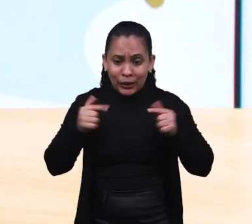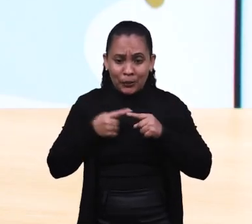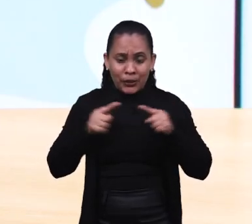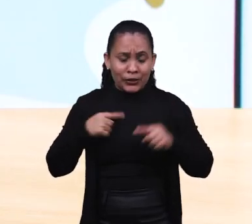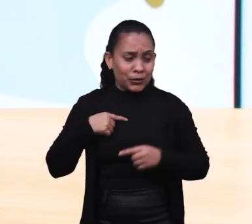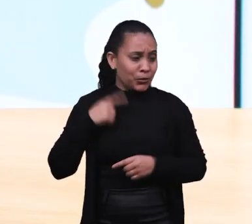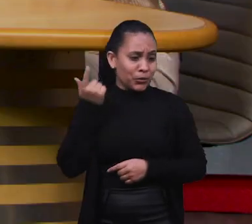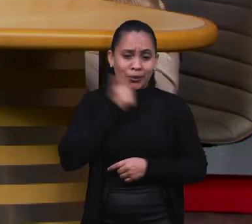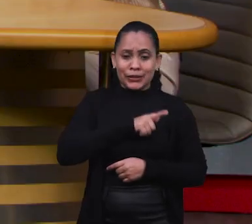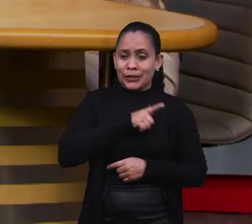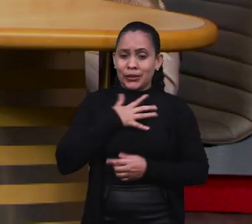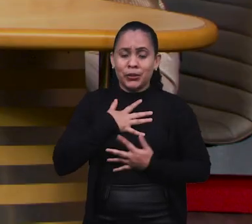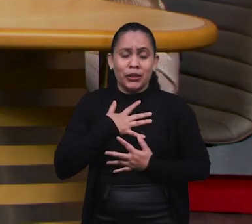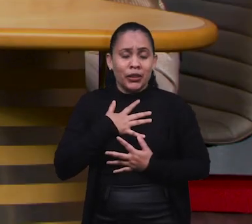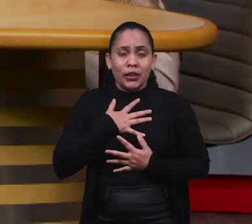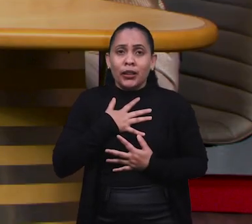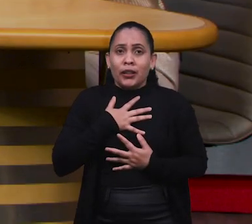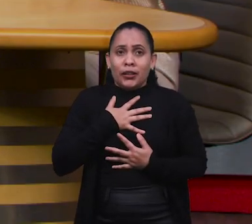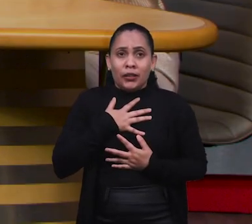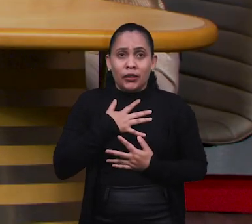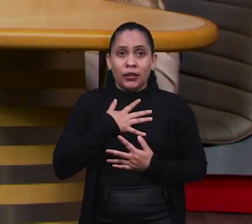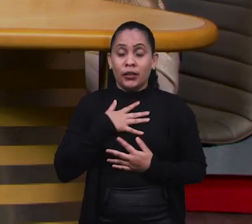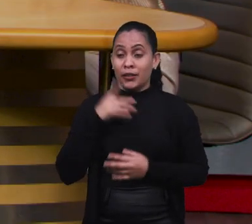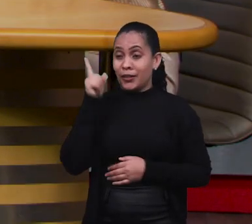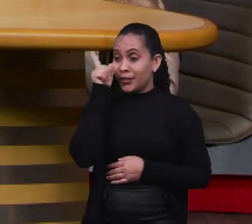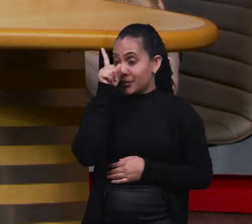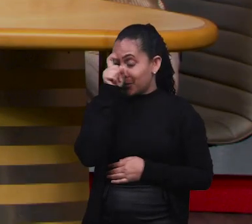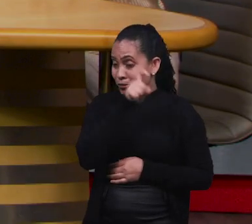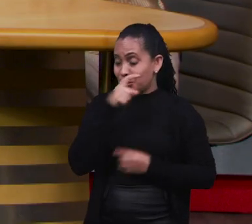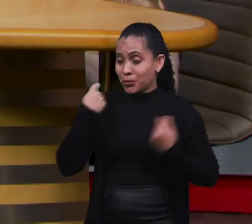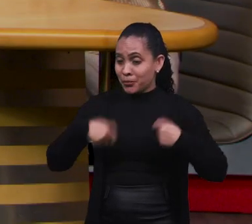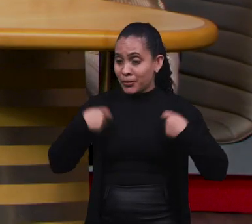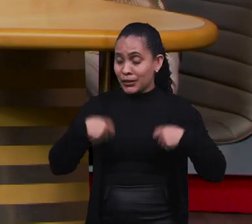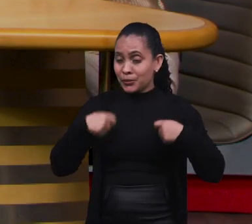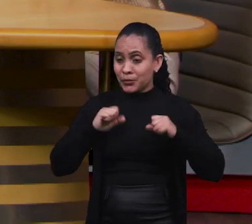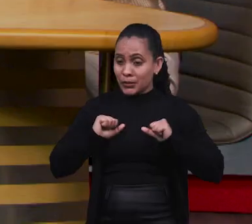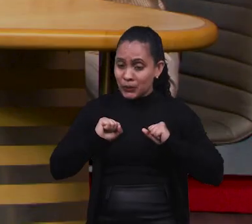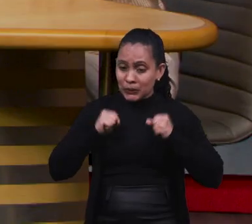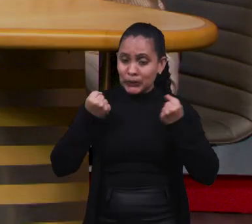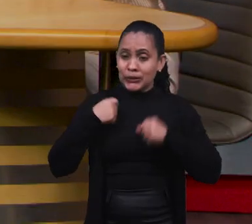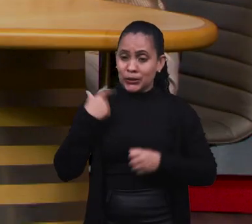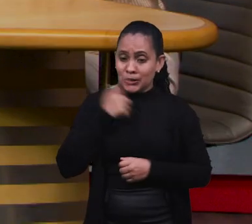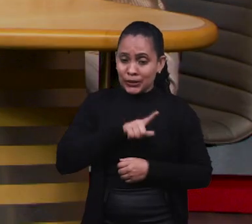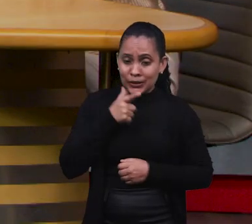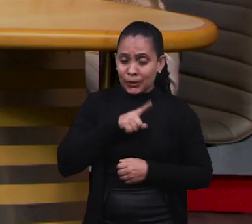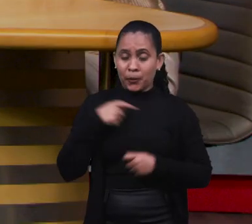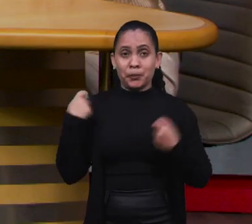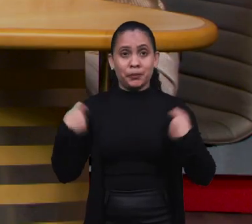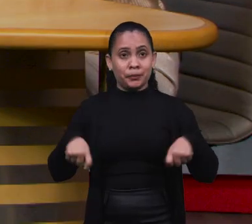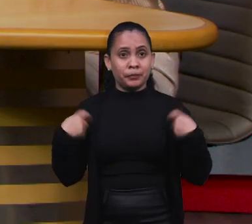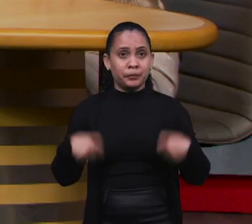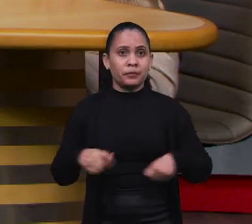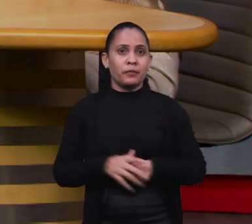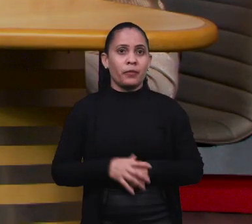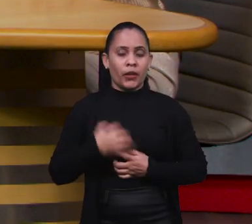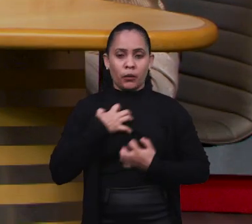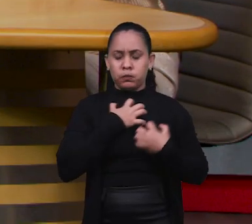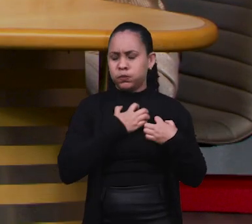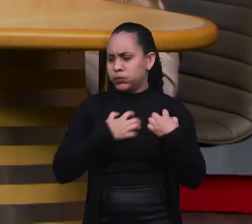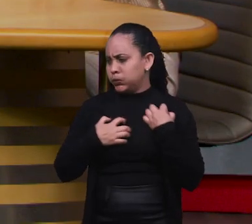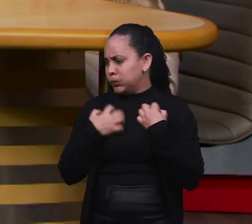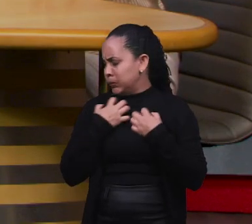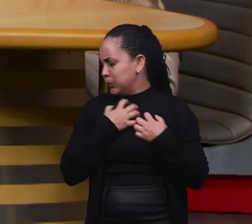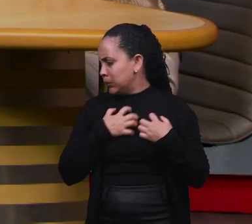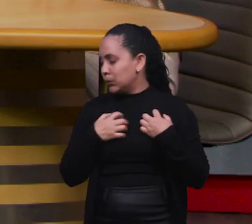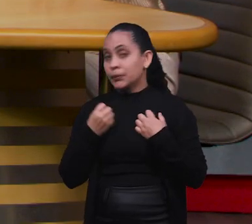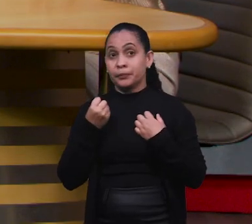não difícil porque eu não consigo. Eu acho que é difícil, mas eu preciso resolver, eu preciso encarar. Então a gente entra nesse